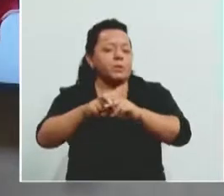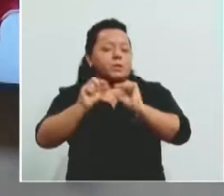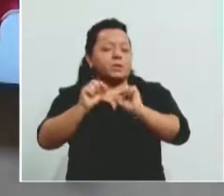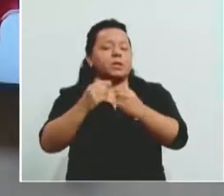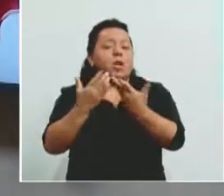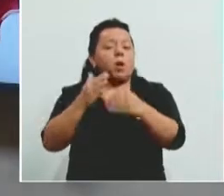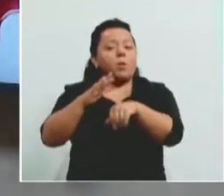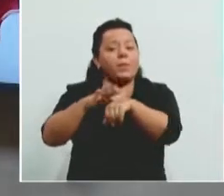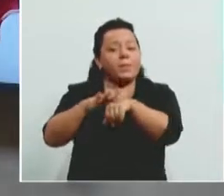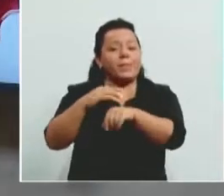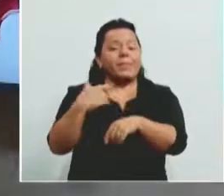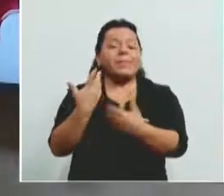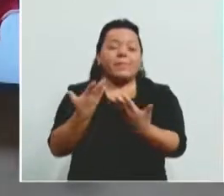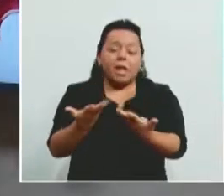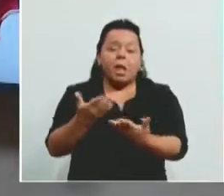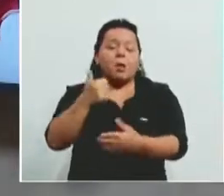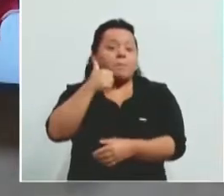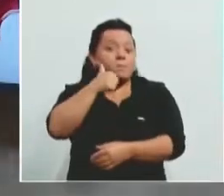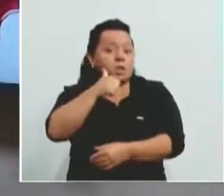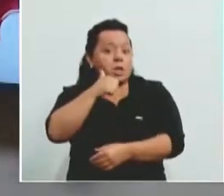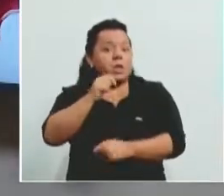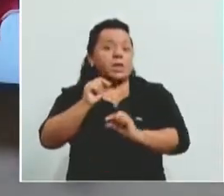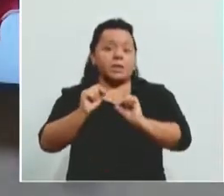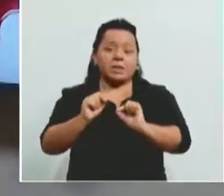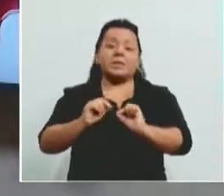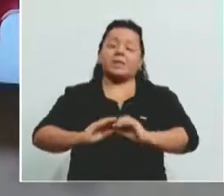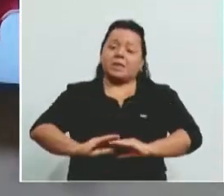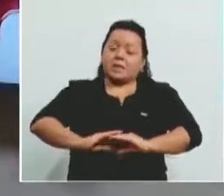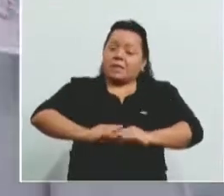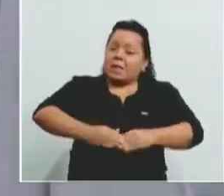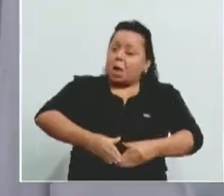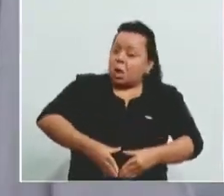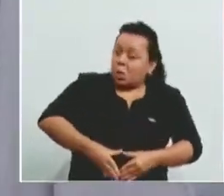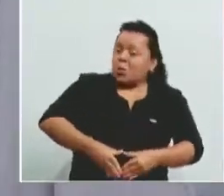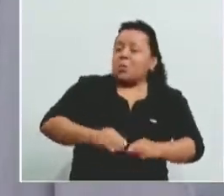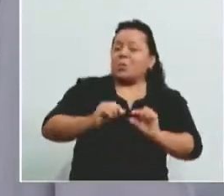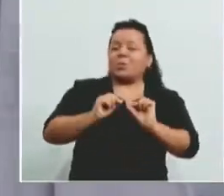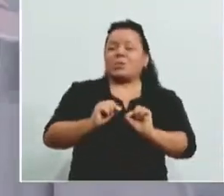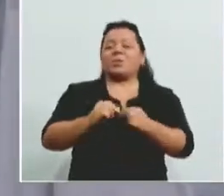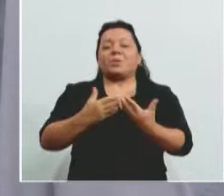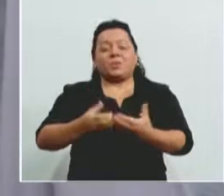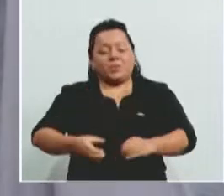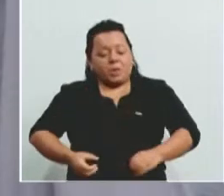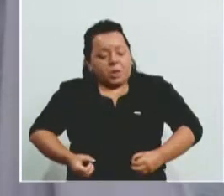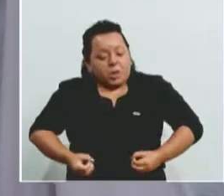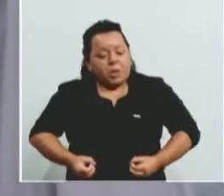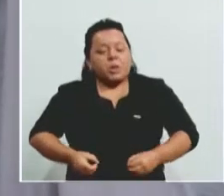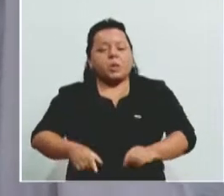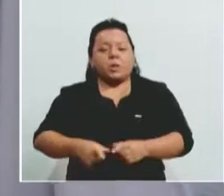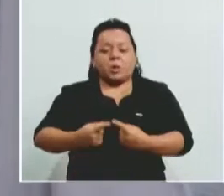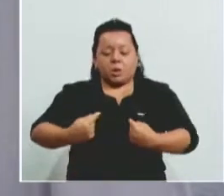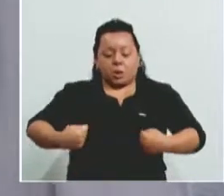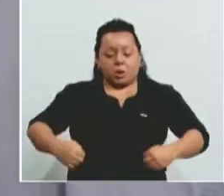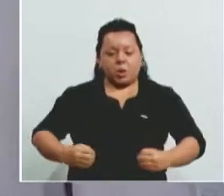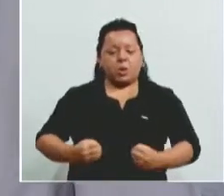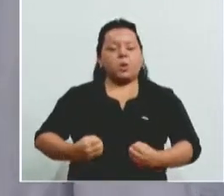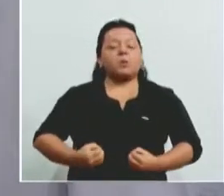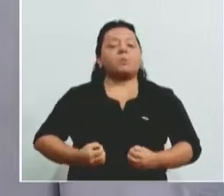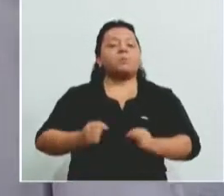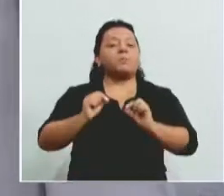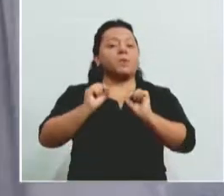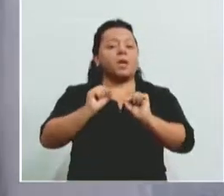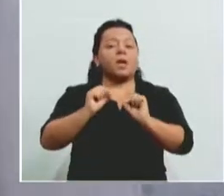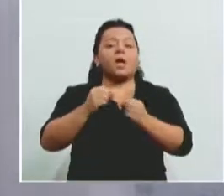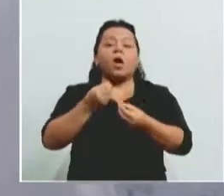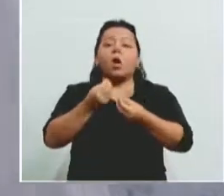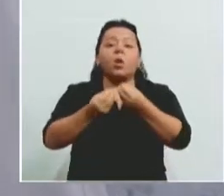Então, mulheres e que tem que ter útero e que tem que ter endométrio. Mas o que leva o endométrio